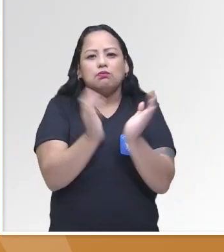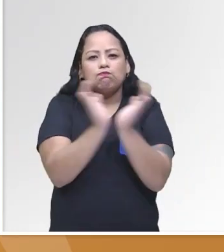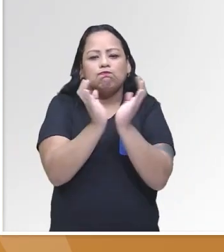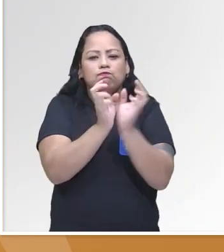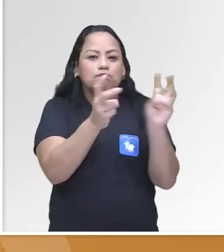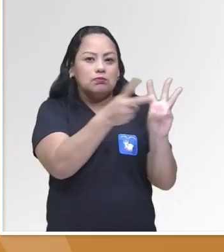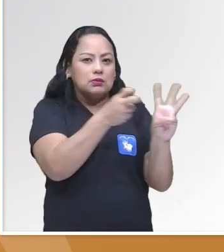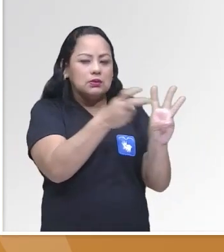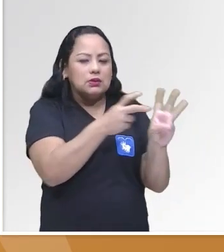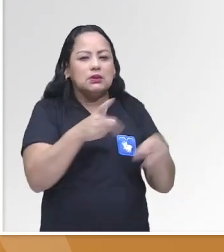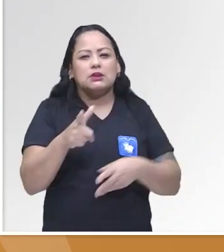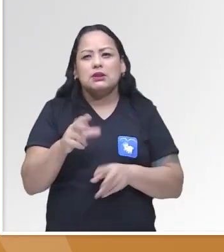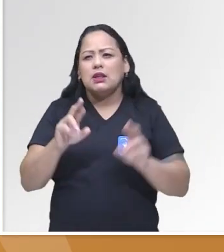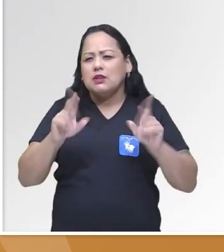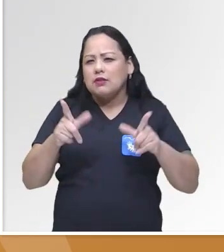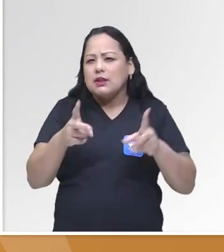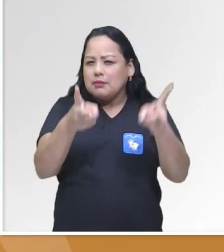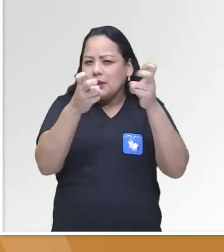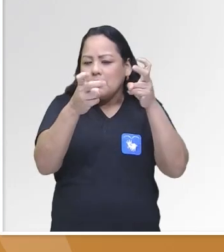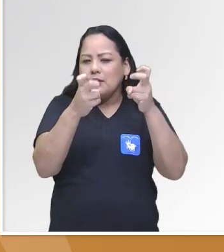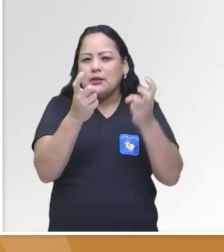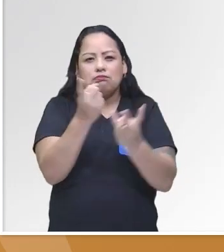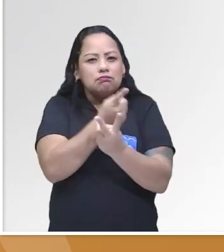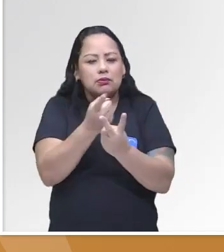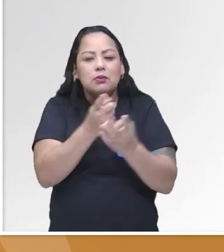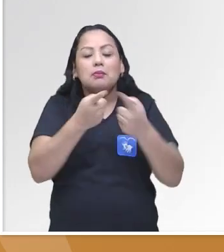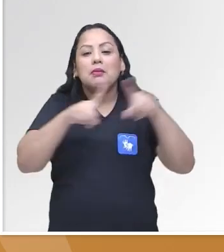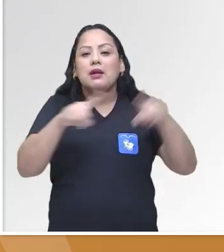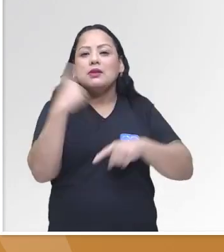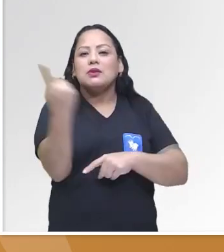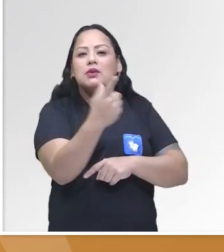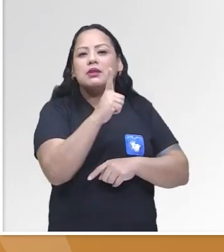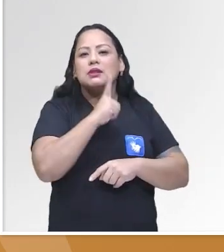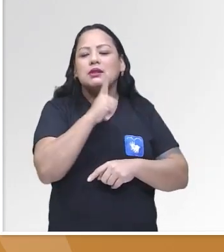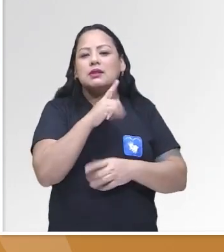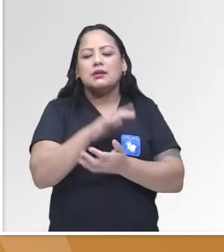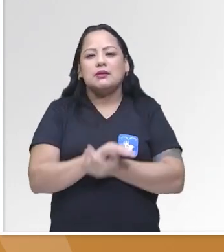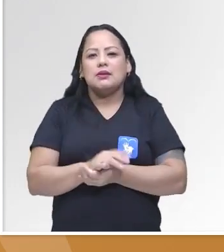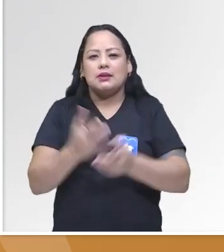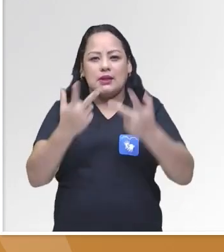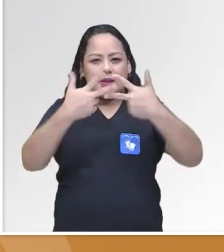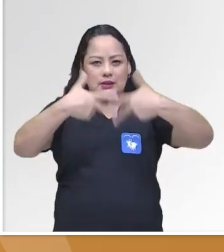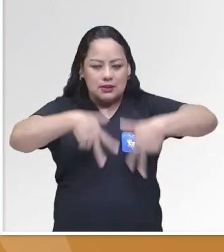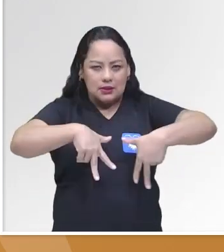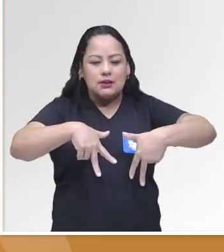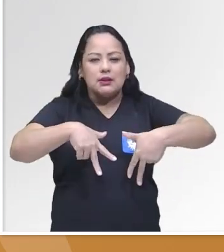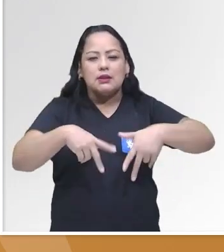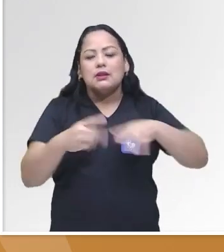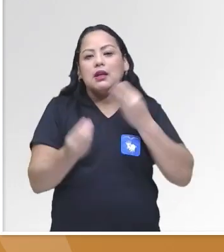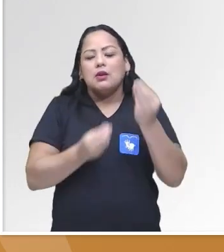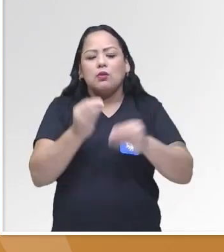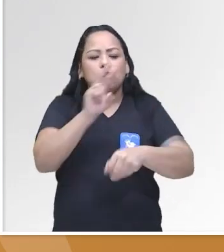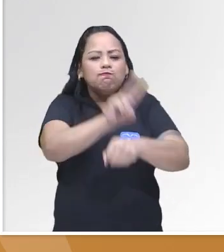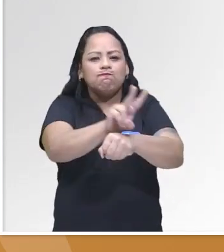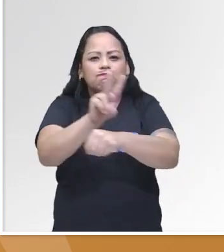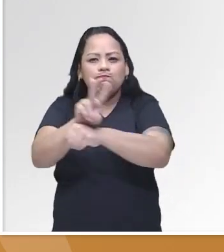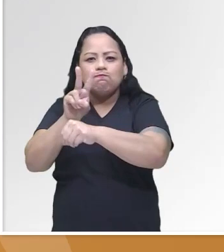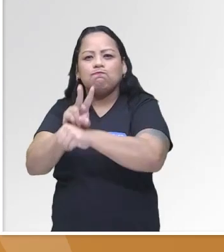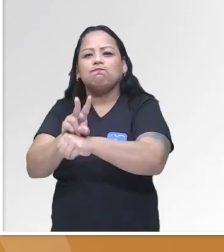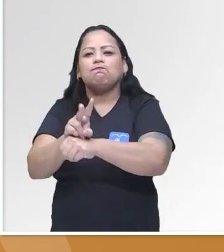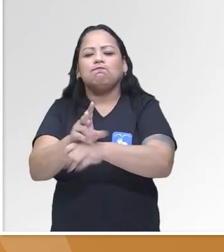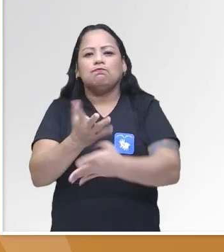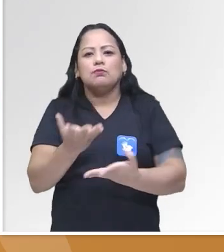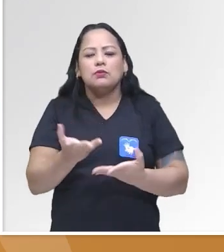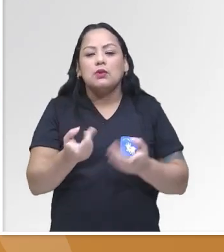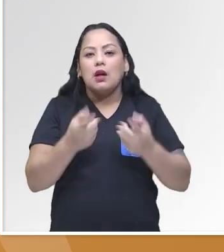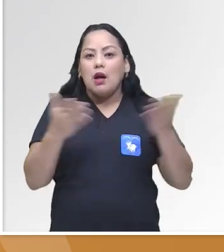já viram que eles têm coisas diferenciadas, mas nós temos aí etnias que cuidam, que preservam. Então, nós